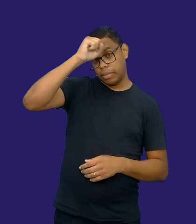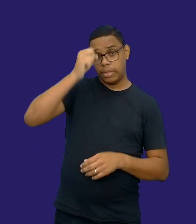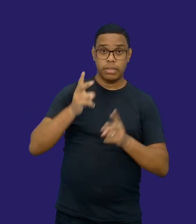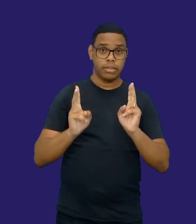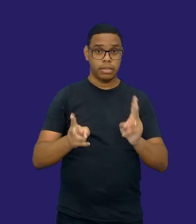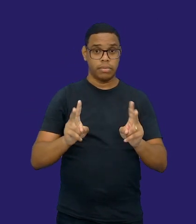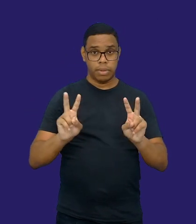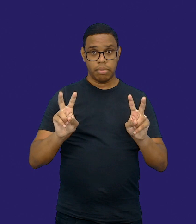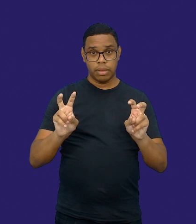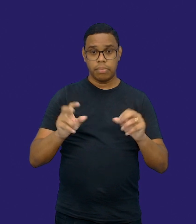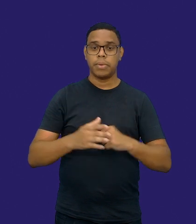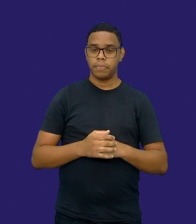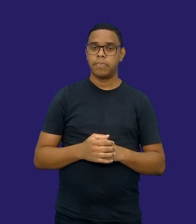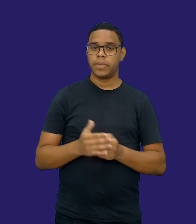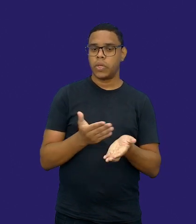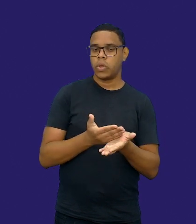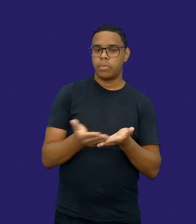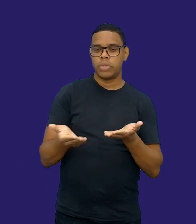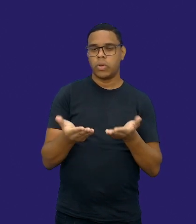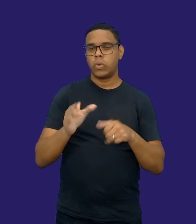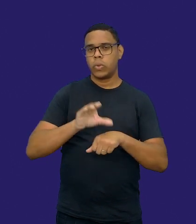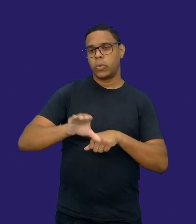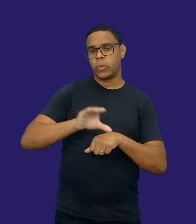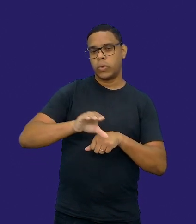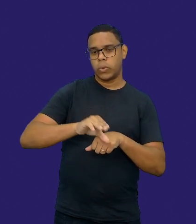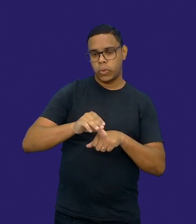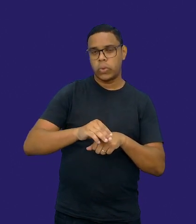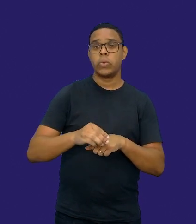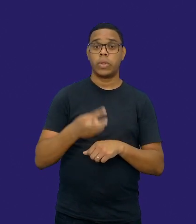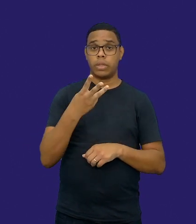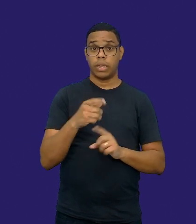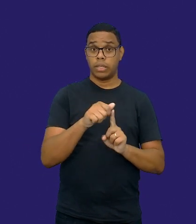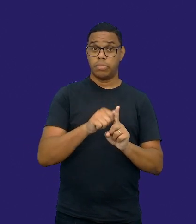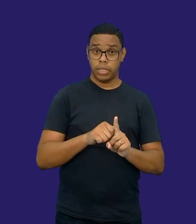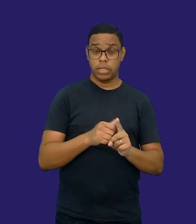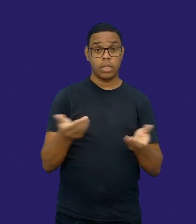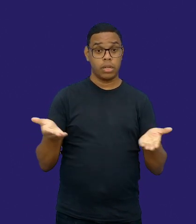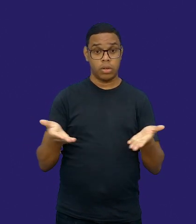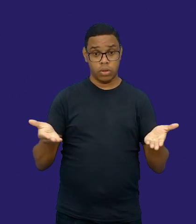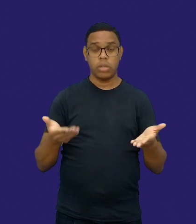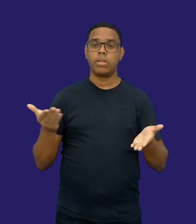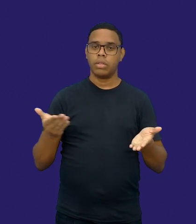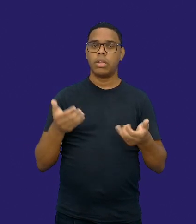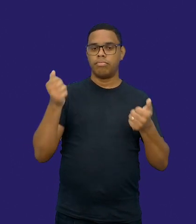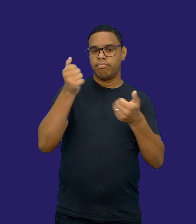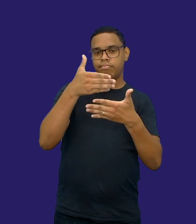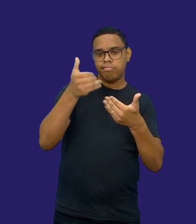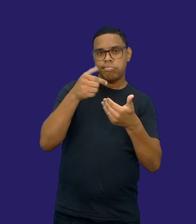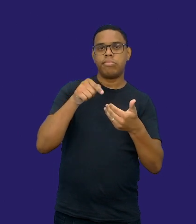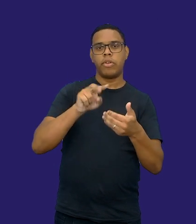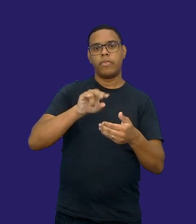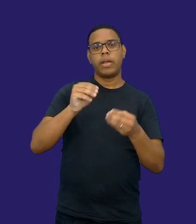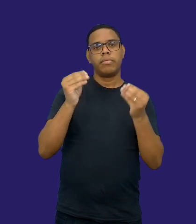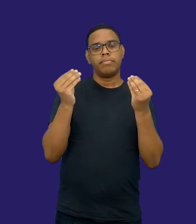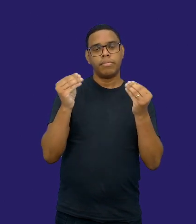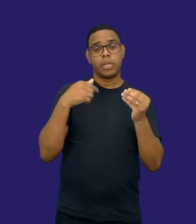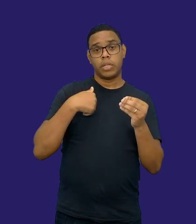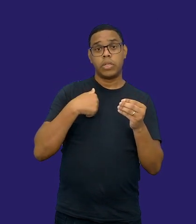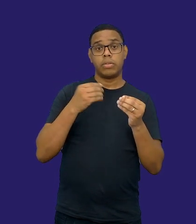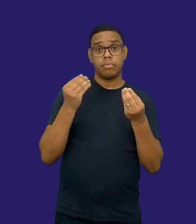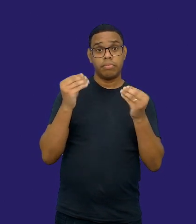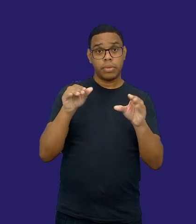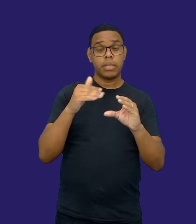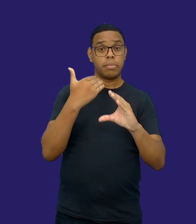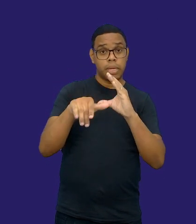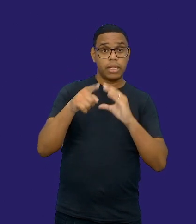Sempre, iniciando aí com as formações do terceiro bimestre. Então, esse material, em breve, esperamos que vocês